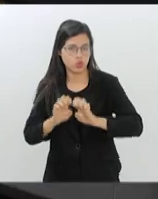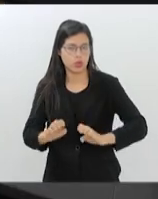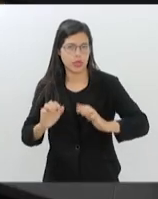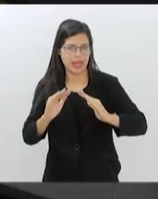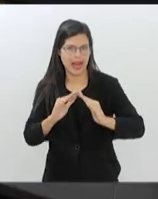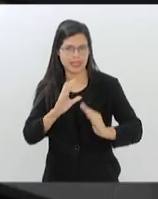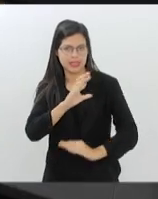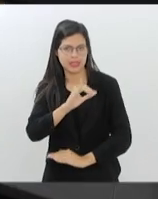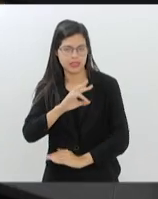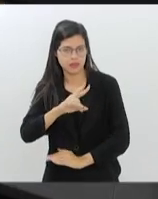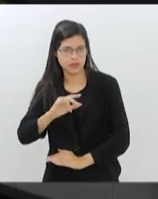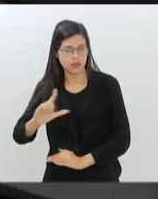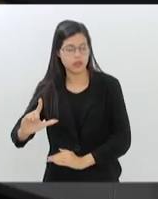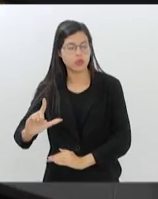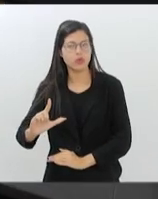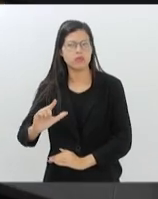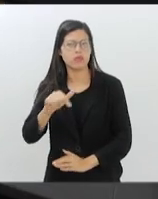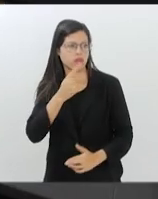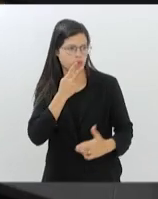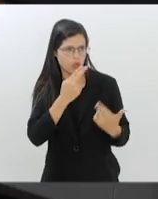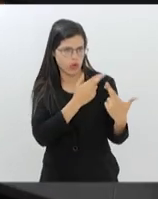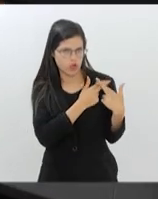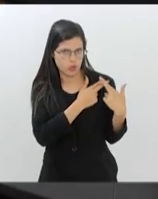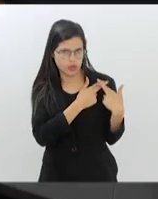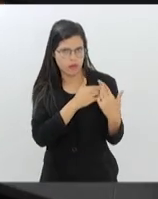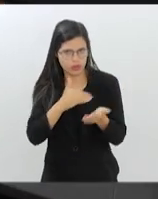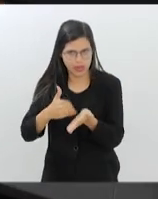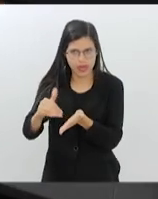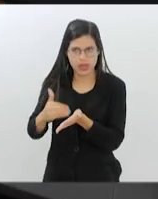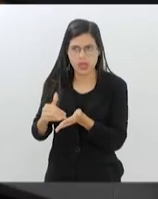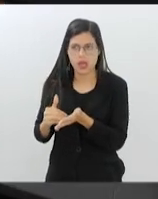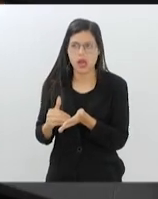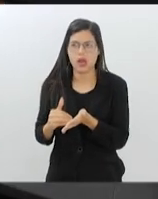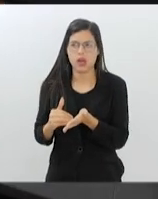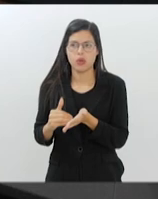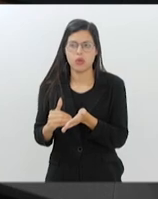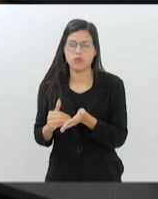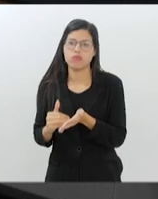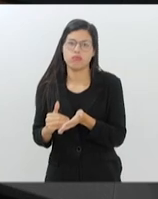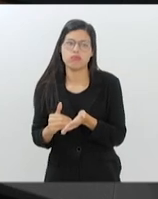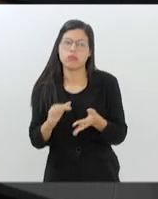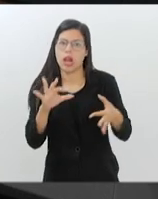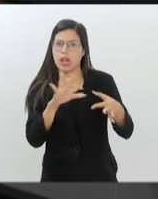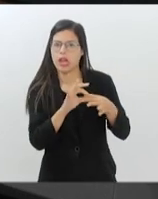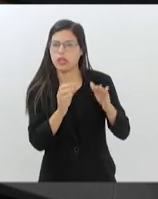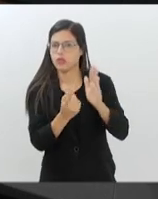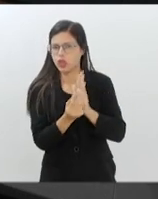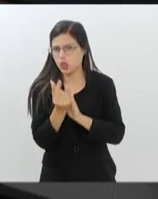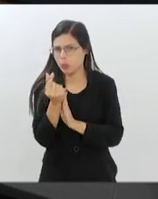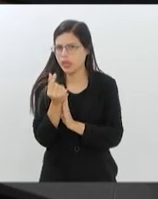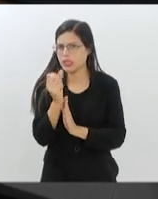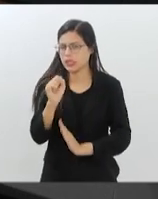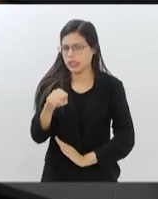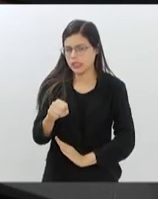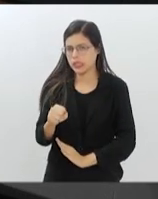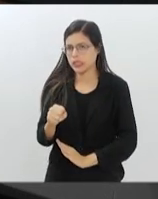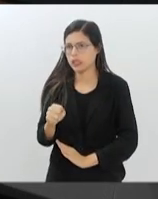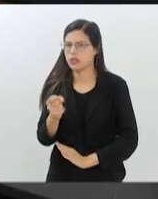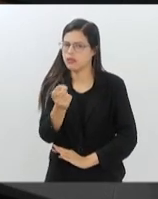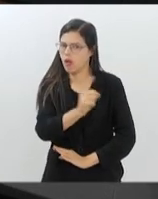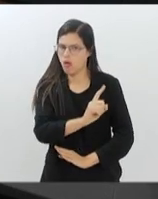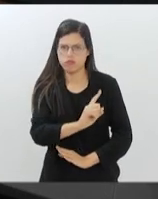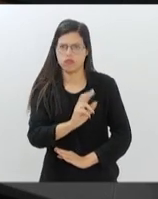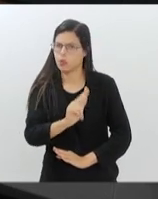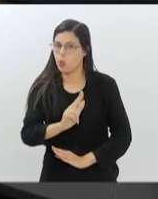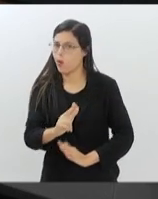dizendo que o responsável por tudo isso é o secretário a título de ordenar a despesa sim não não não ordenar a despesa sen eu tô sendo muito